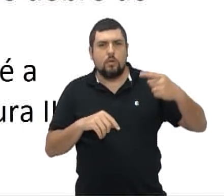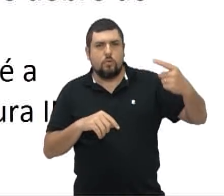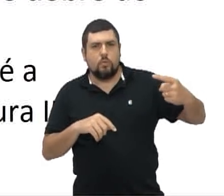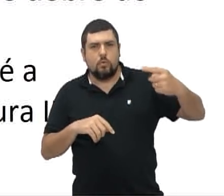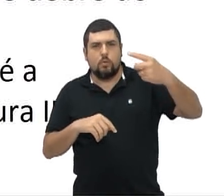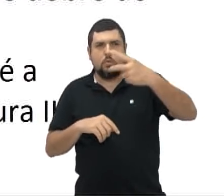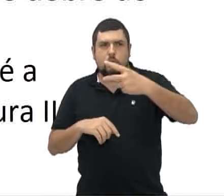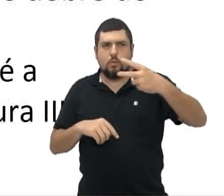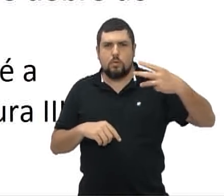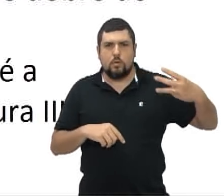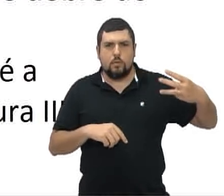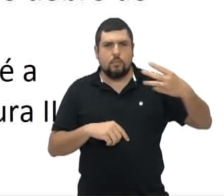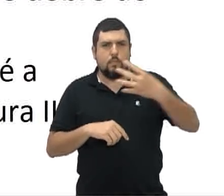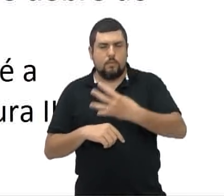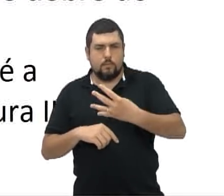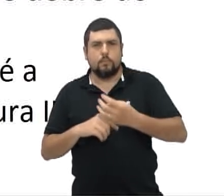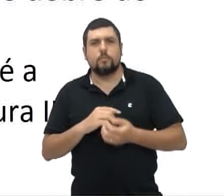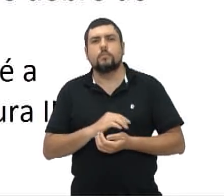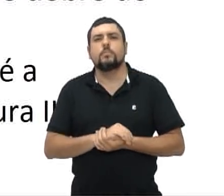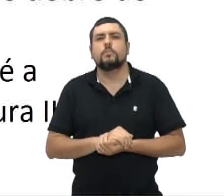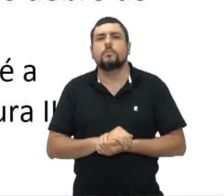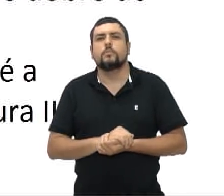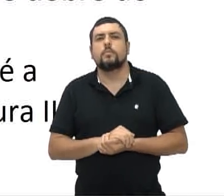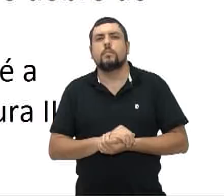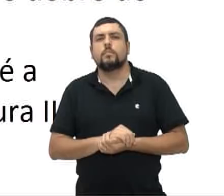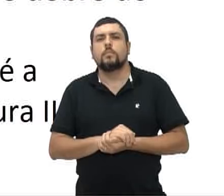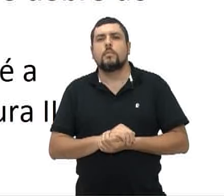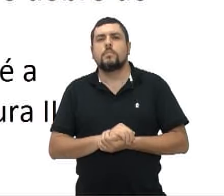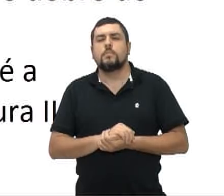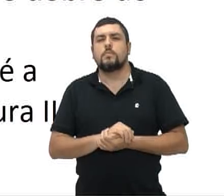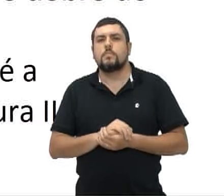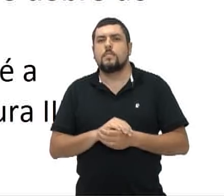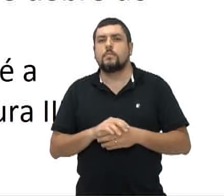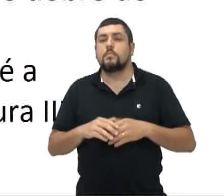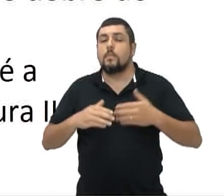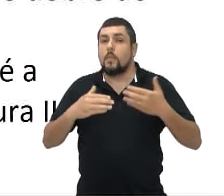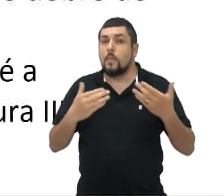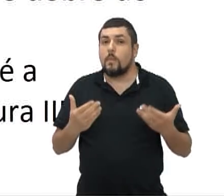2, 3 e 4. Com base nas figuras,